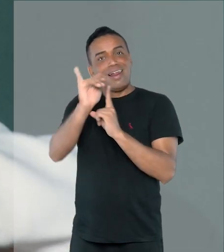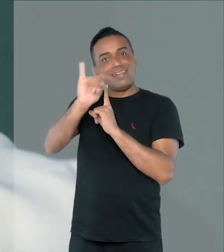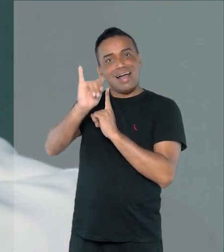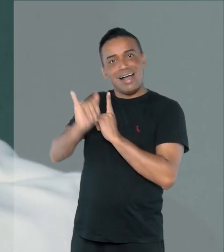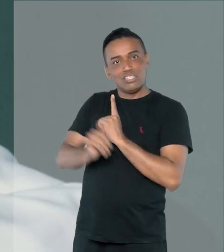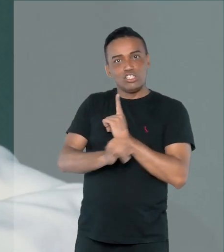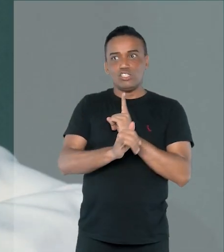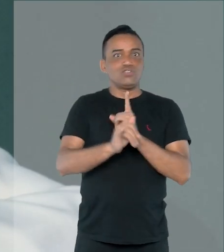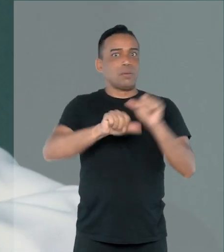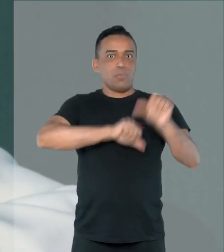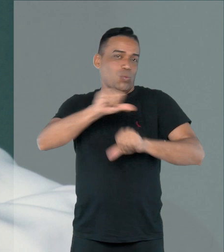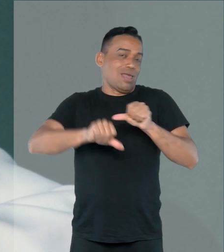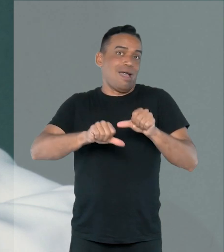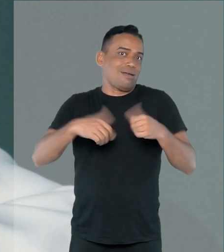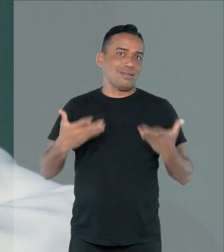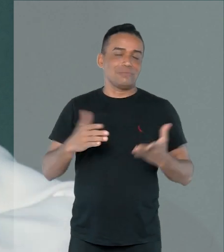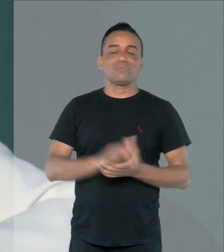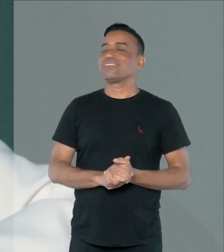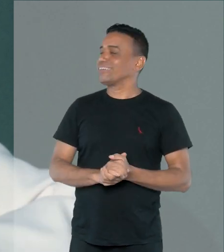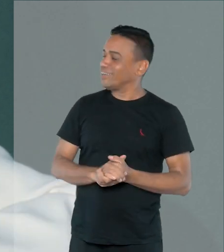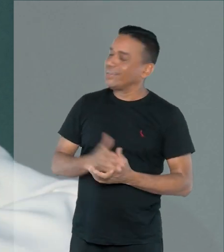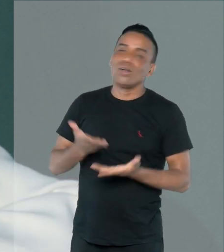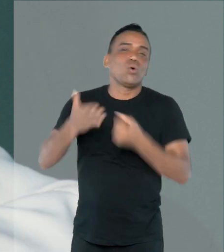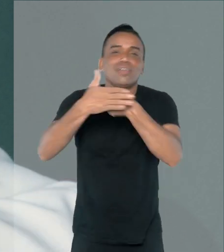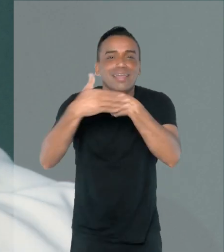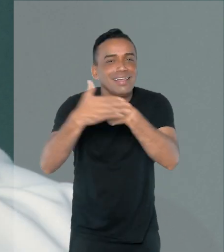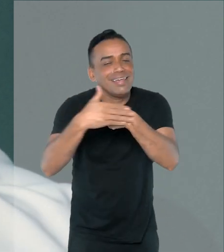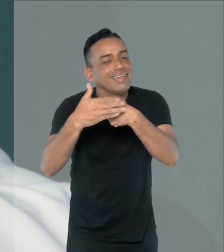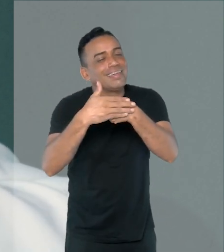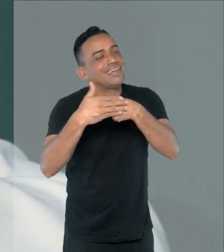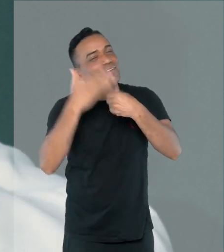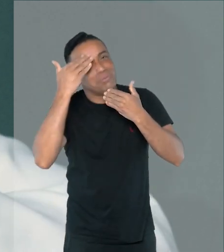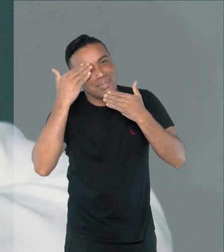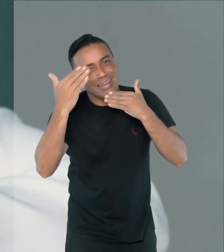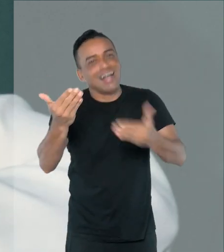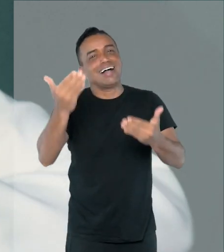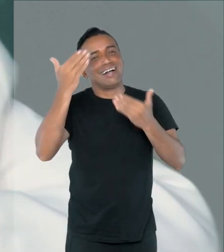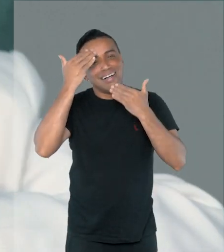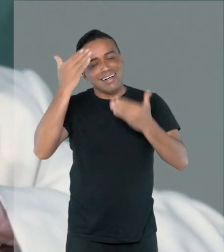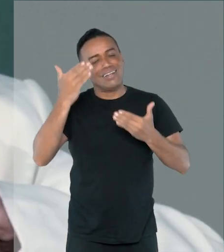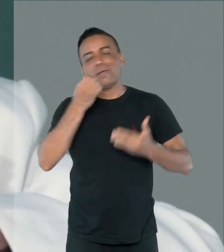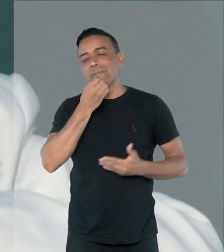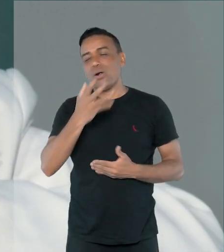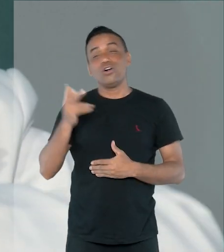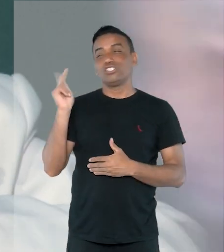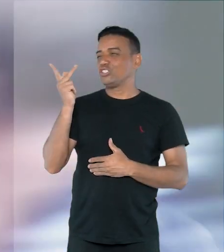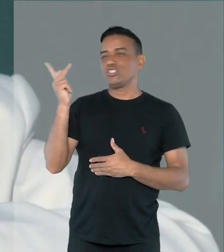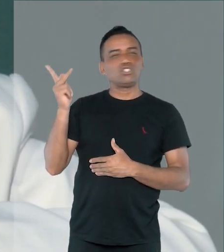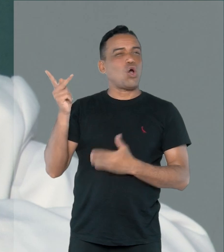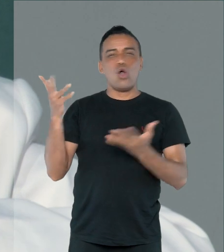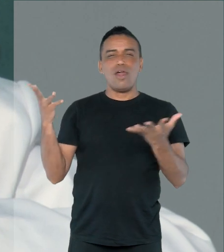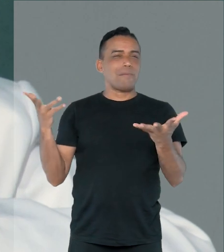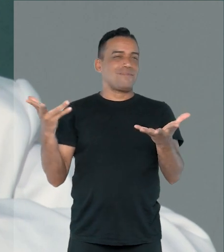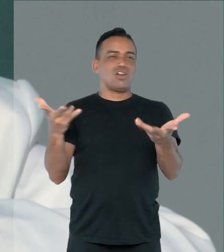Colega, querido, obrigada. Tão bom, né, o que a gente faz. História é tão precioso, é uma pena, é uma joia, né?